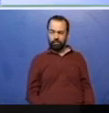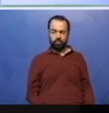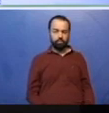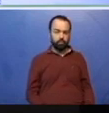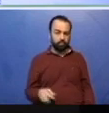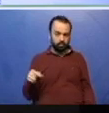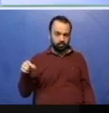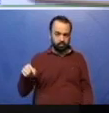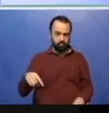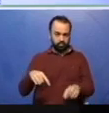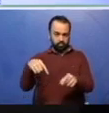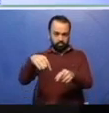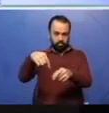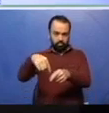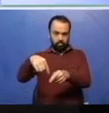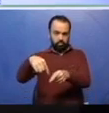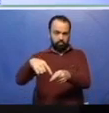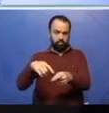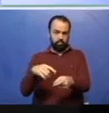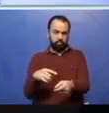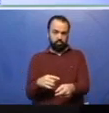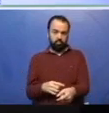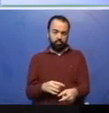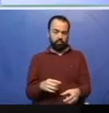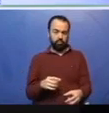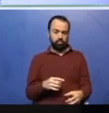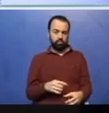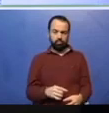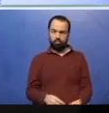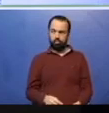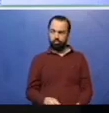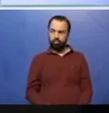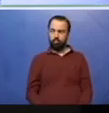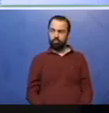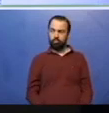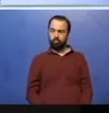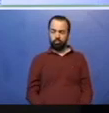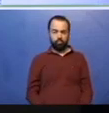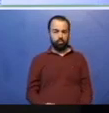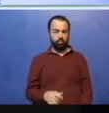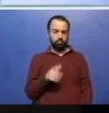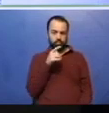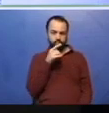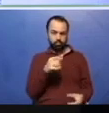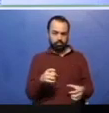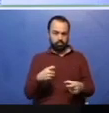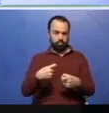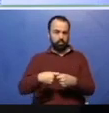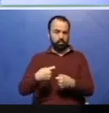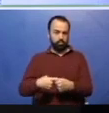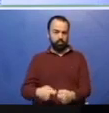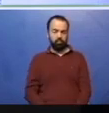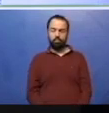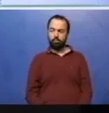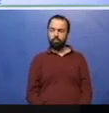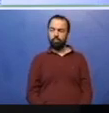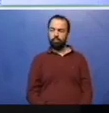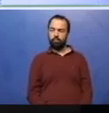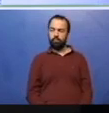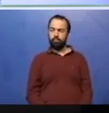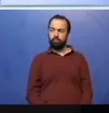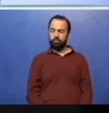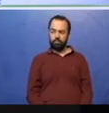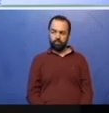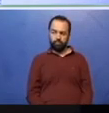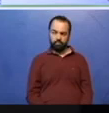né, estava com água no estado líquido. Não dá para você patinar, né? Mas como ele esfriou, a temperatura